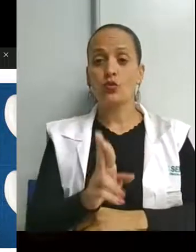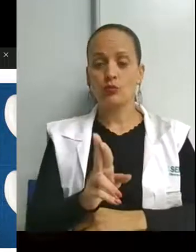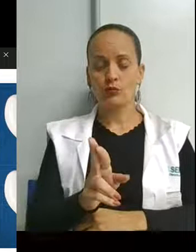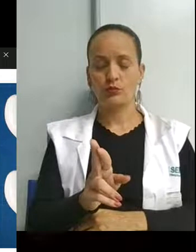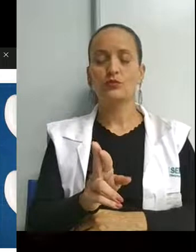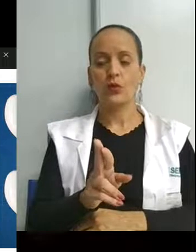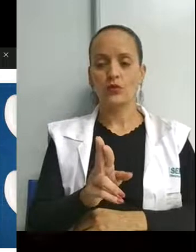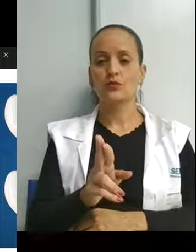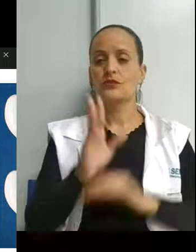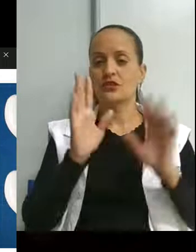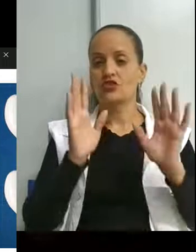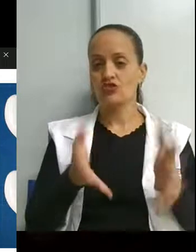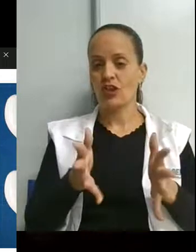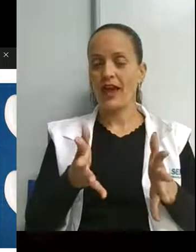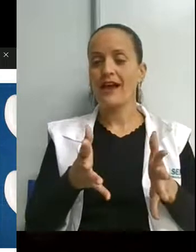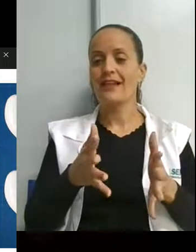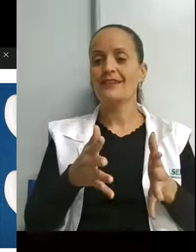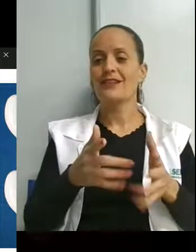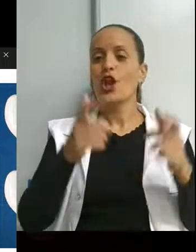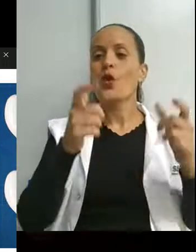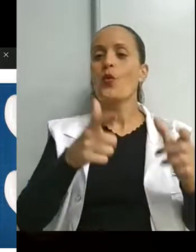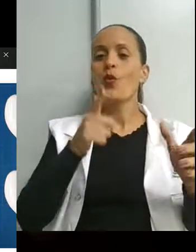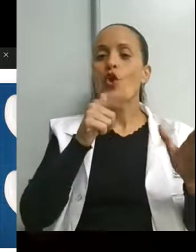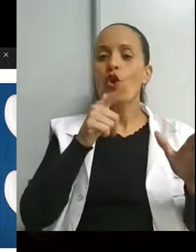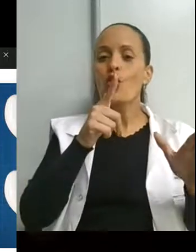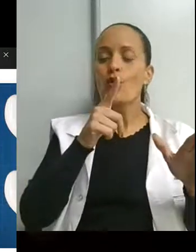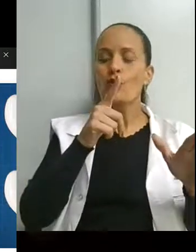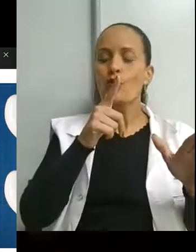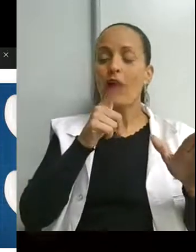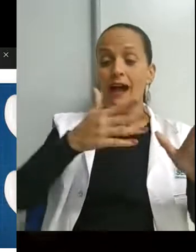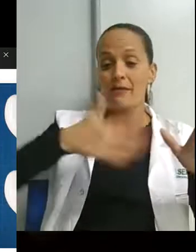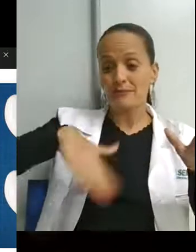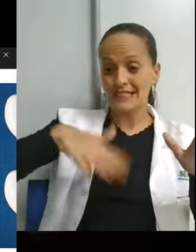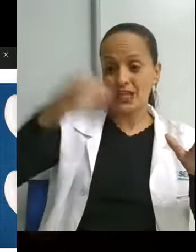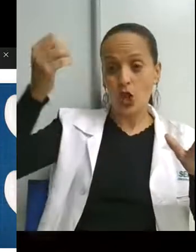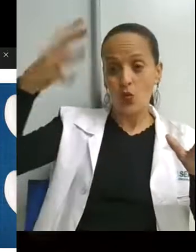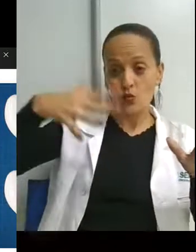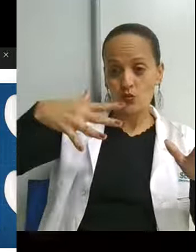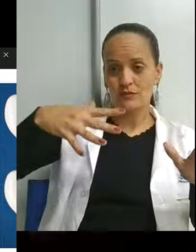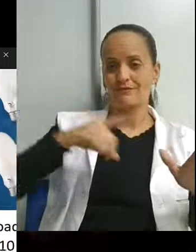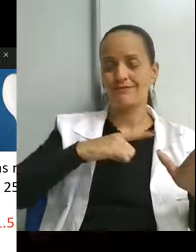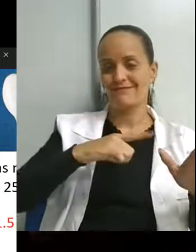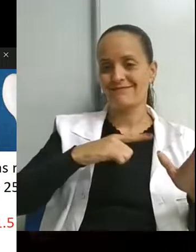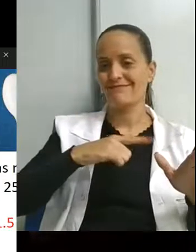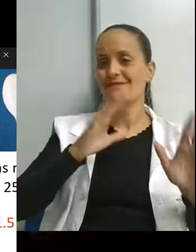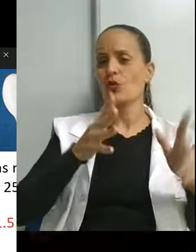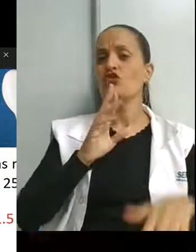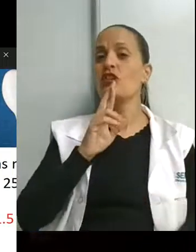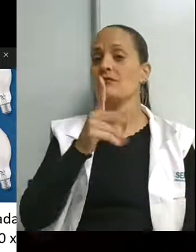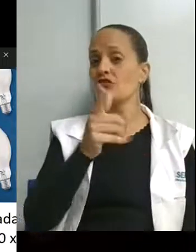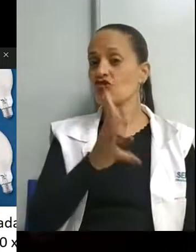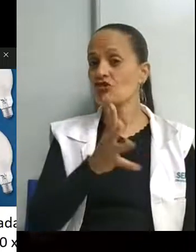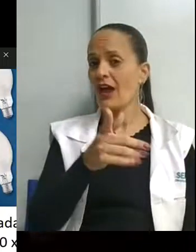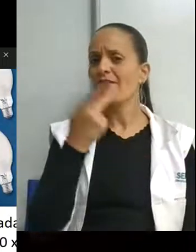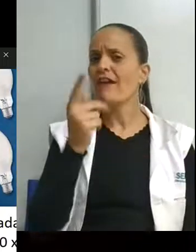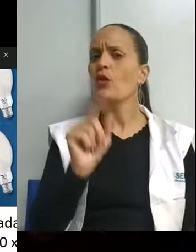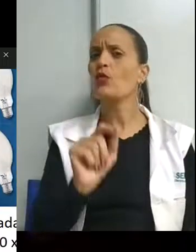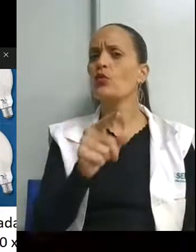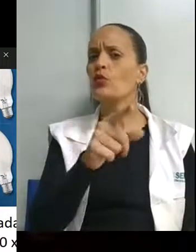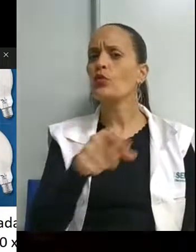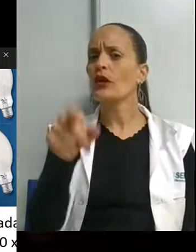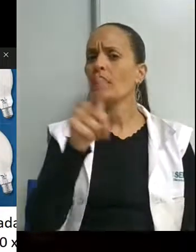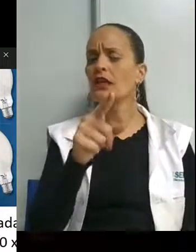quê? Só das luminárias que vão, né, lá na piscina. Então, o que que a gente obteve aqui no final? Que só o